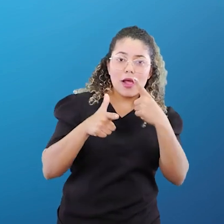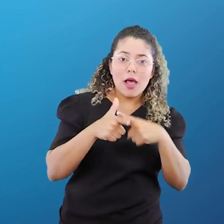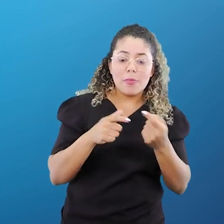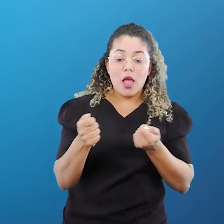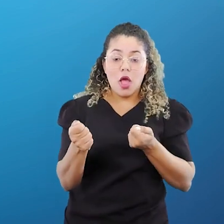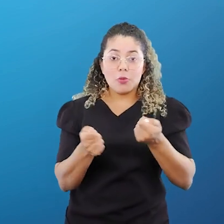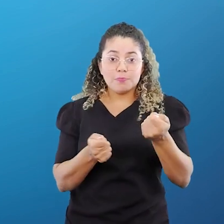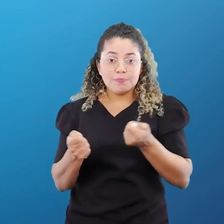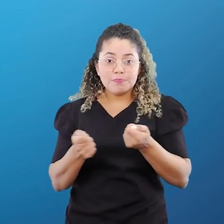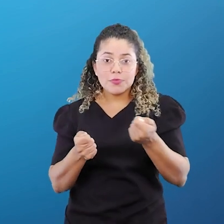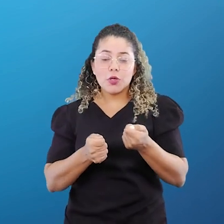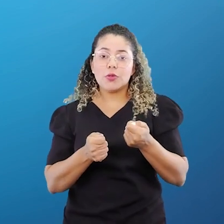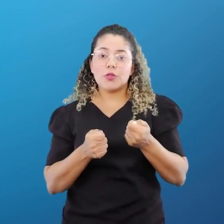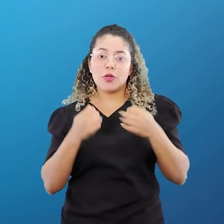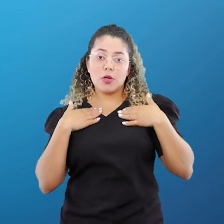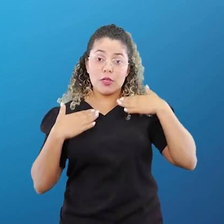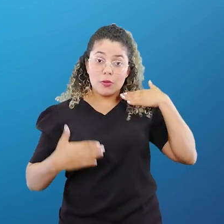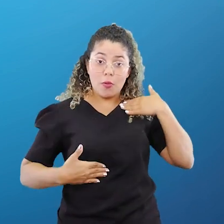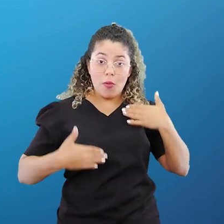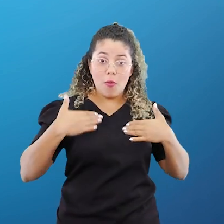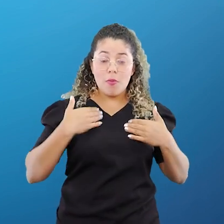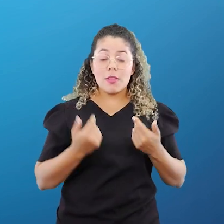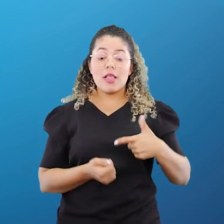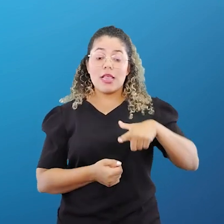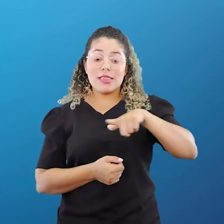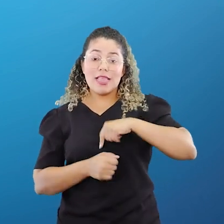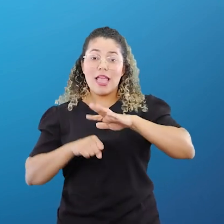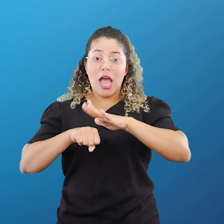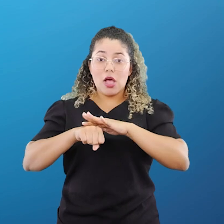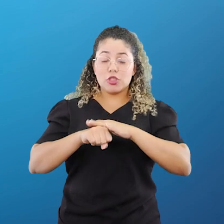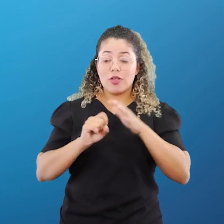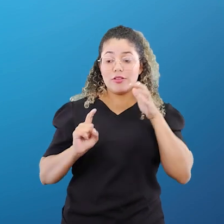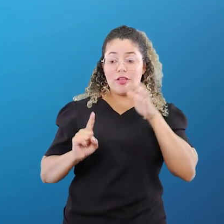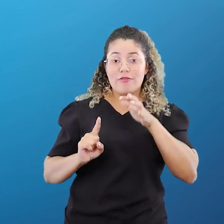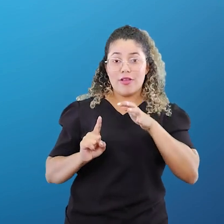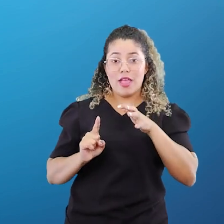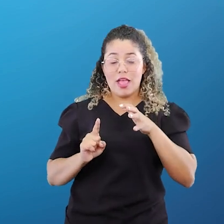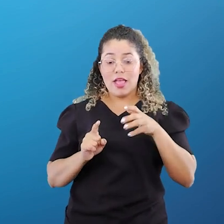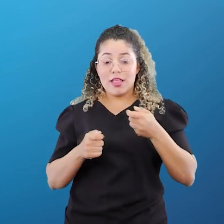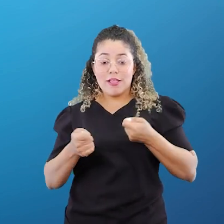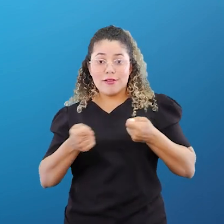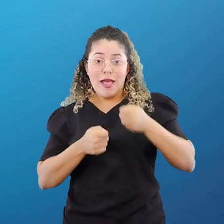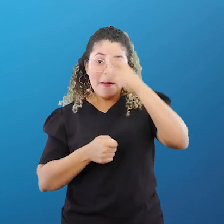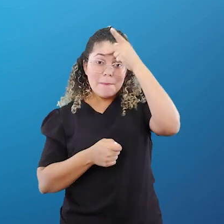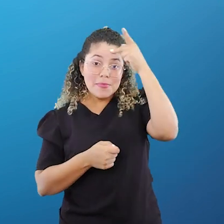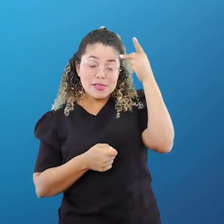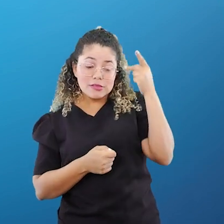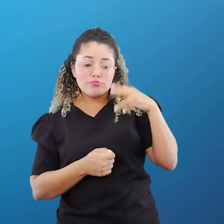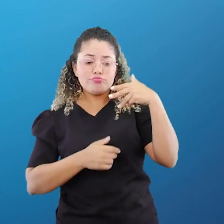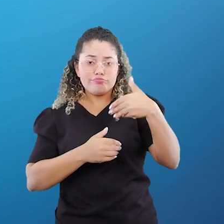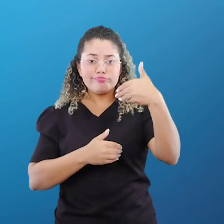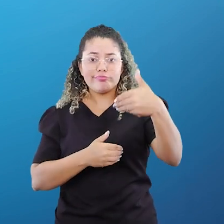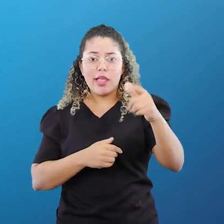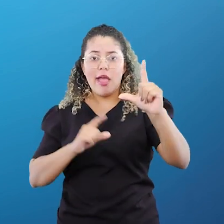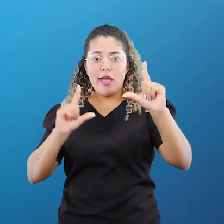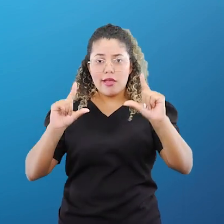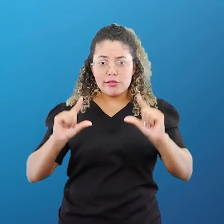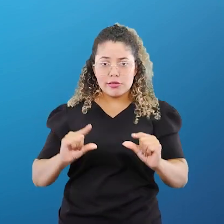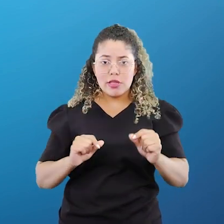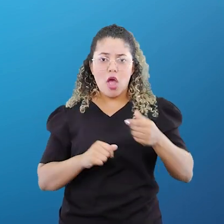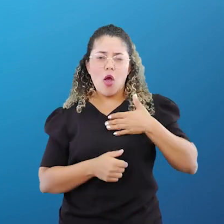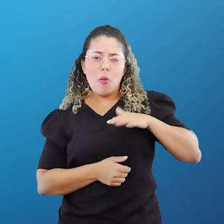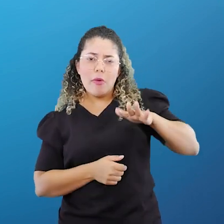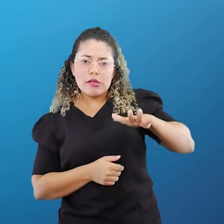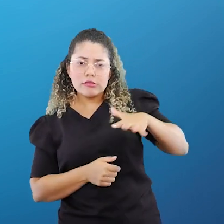relacionados a essa coordenação motora. Então, nós temos uma doença que afeta as habilidades motoras do paciente de forma progressiva. Começa com um